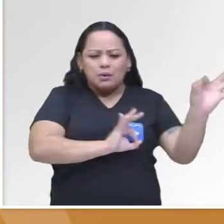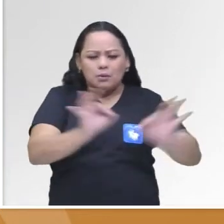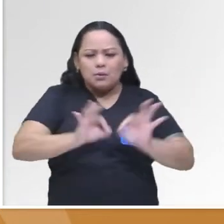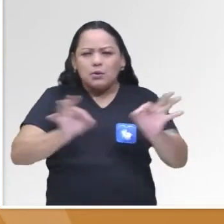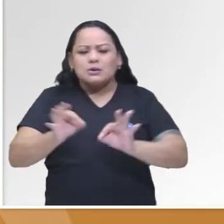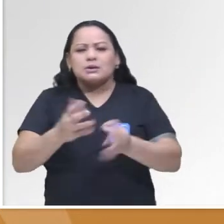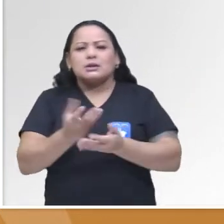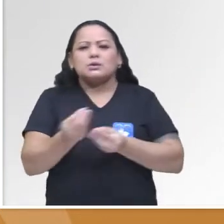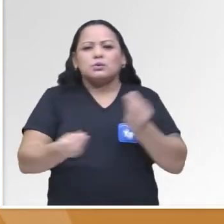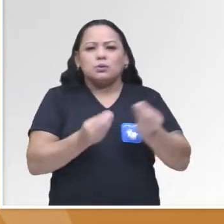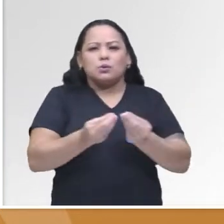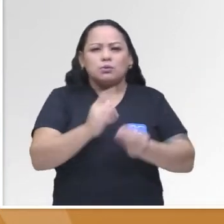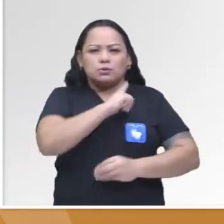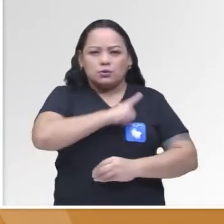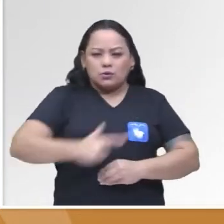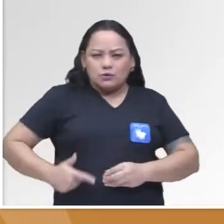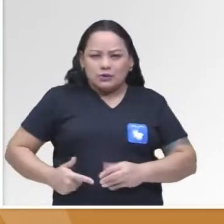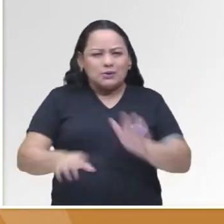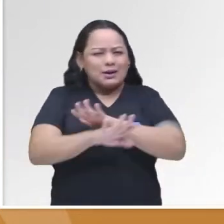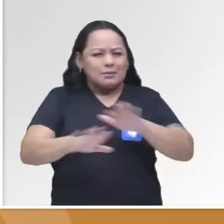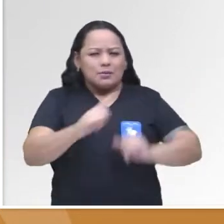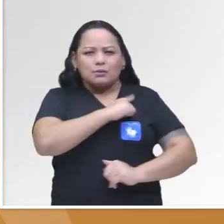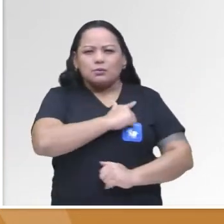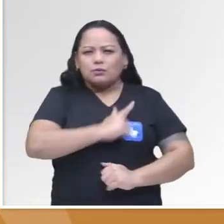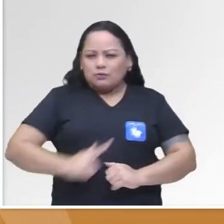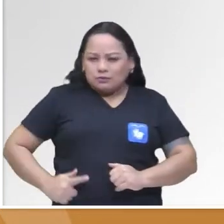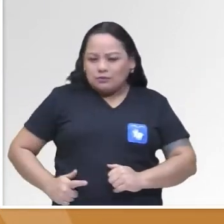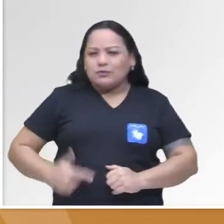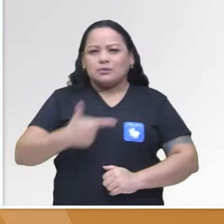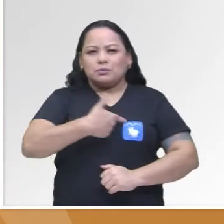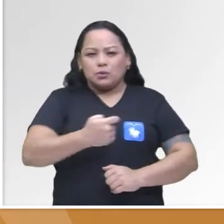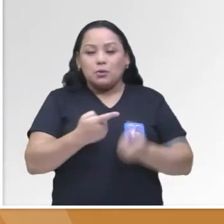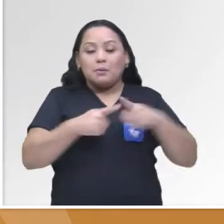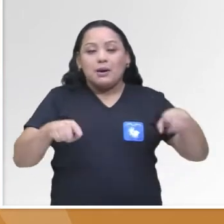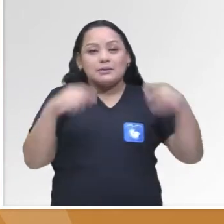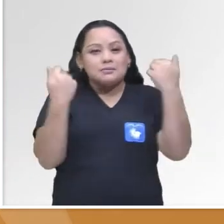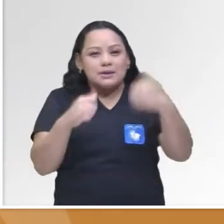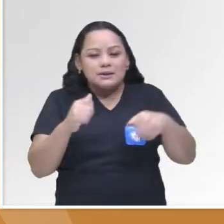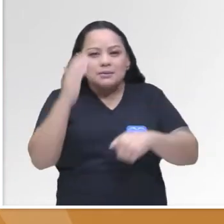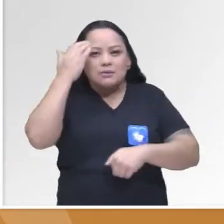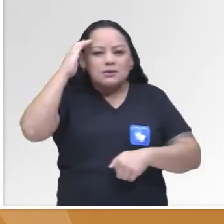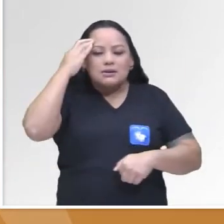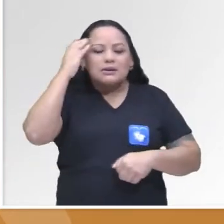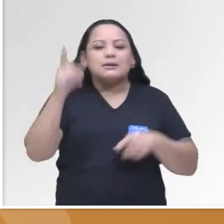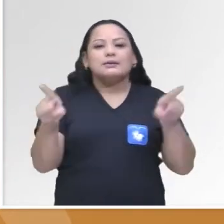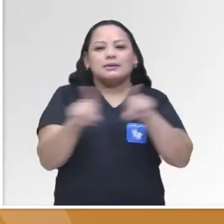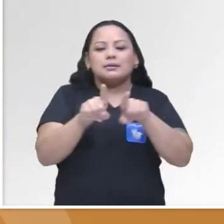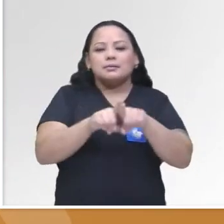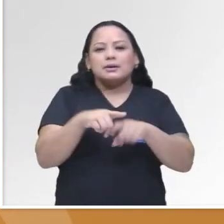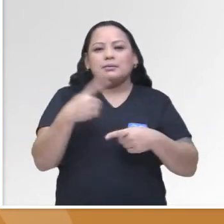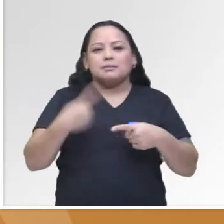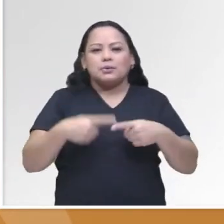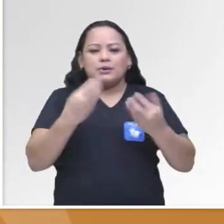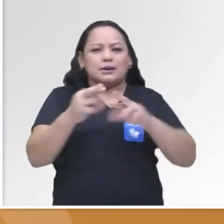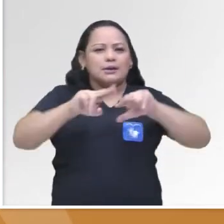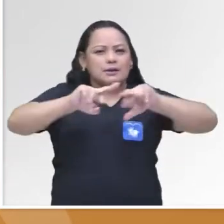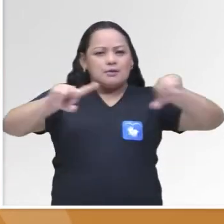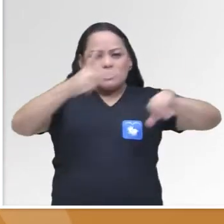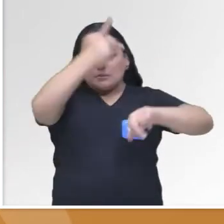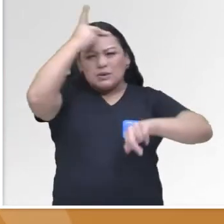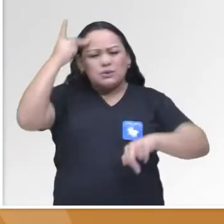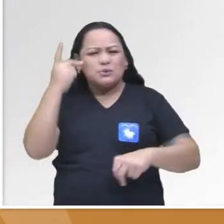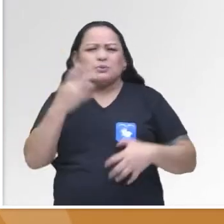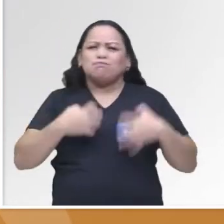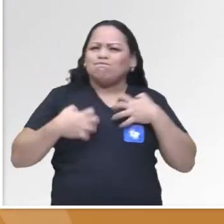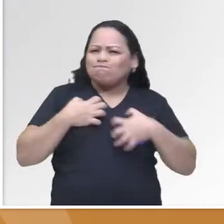derrubada desse governo que está se apresentando. No entanto, a gente tem que entender também que mesmo muita gente estando